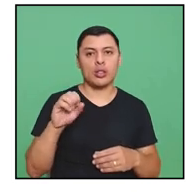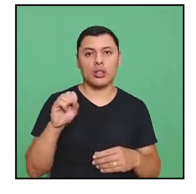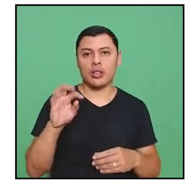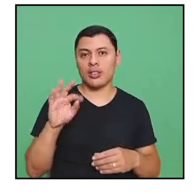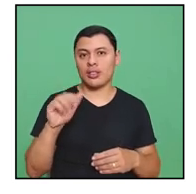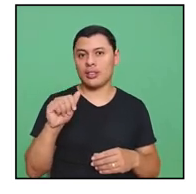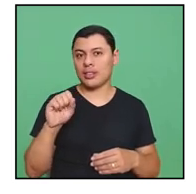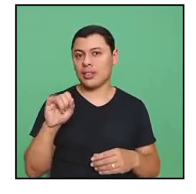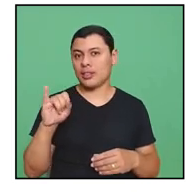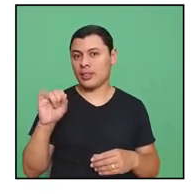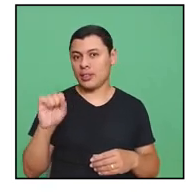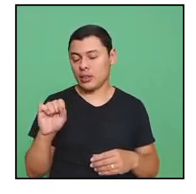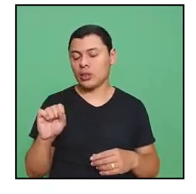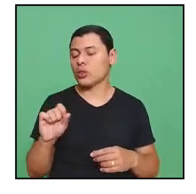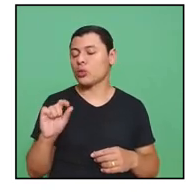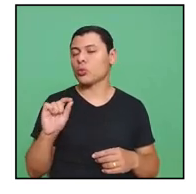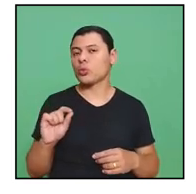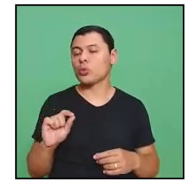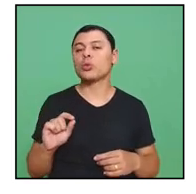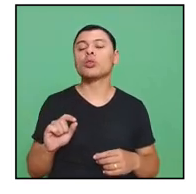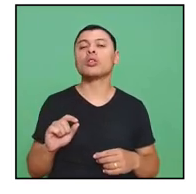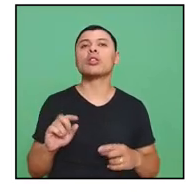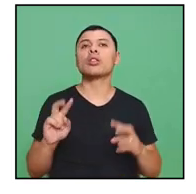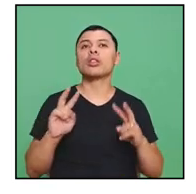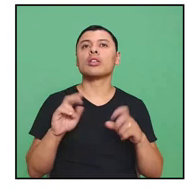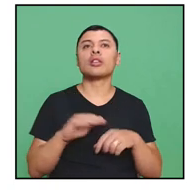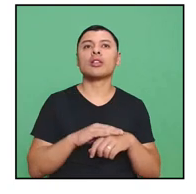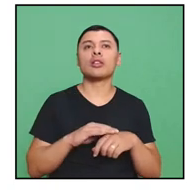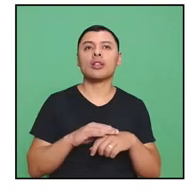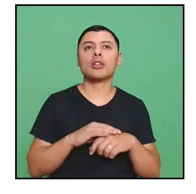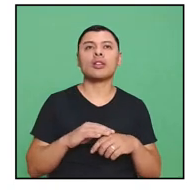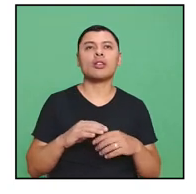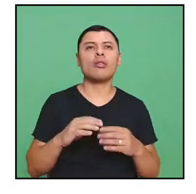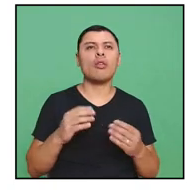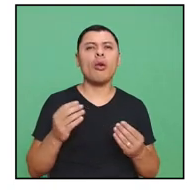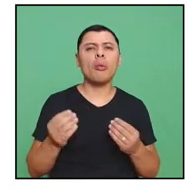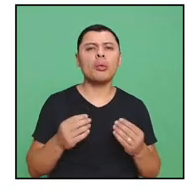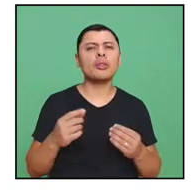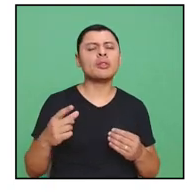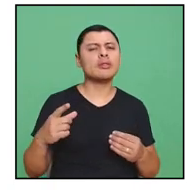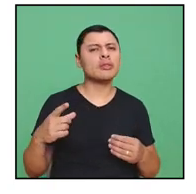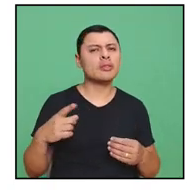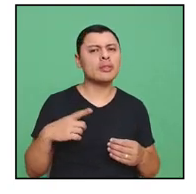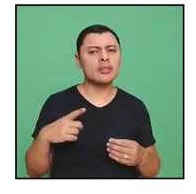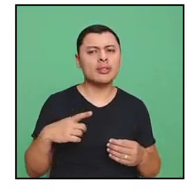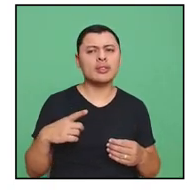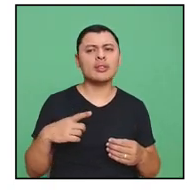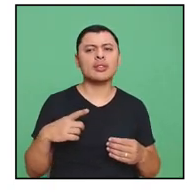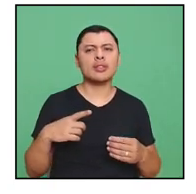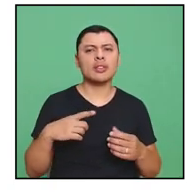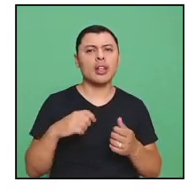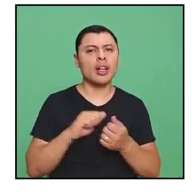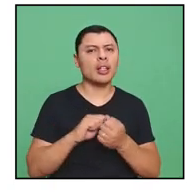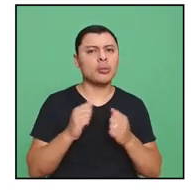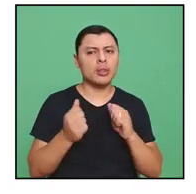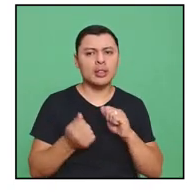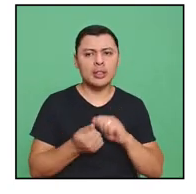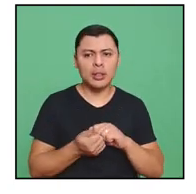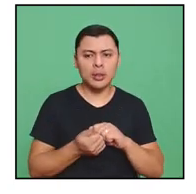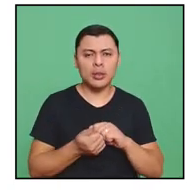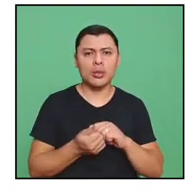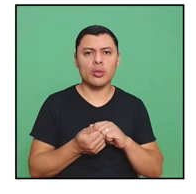que é sobre, às vezes, esse lugar, como que existe uma adaptação do